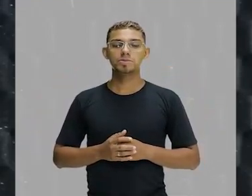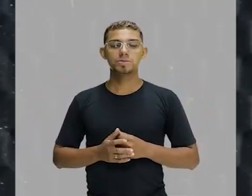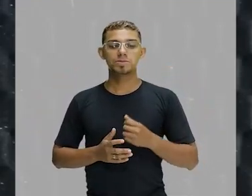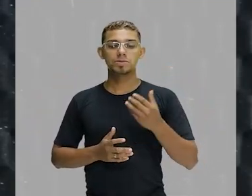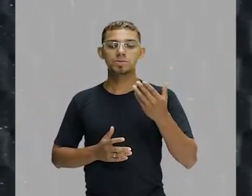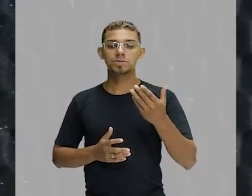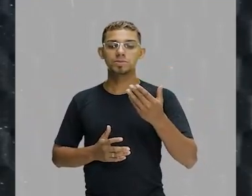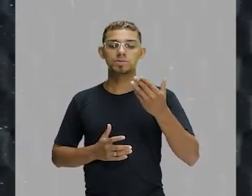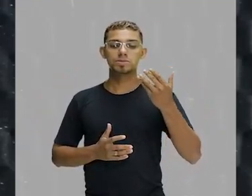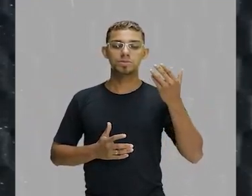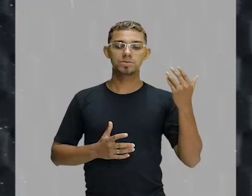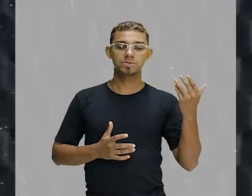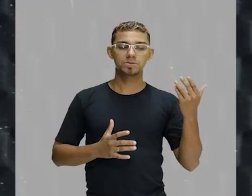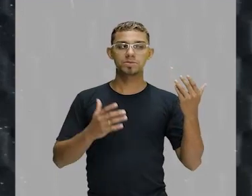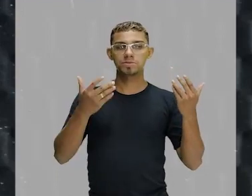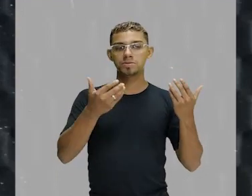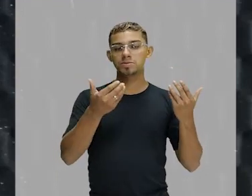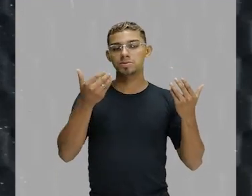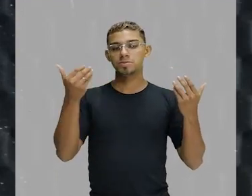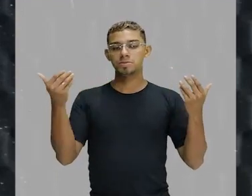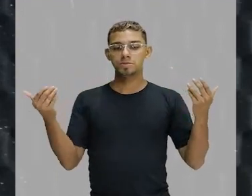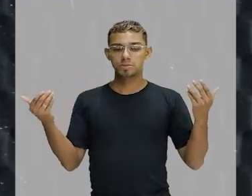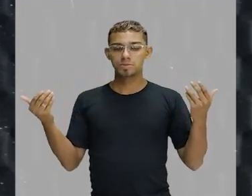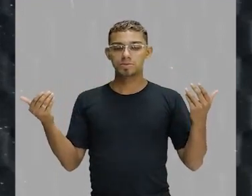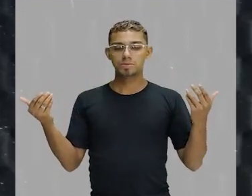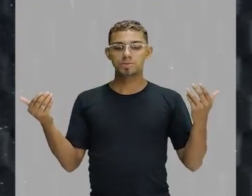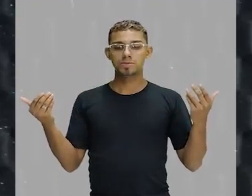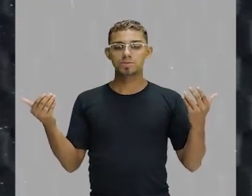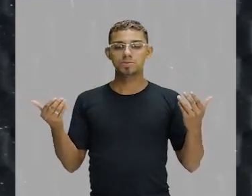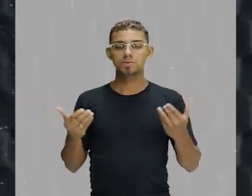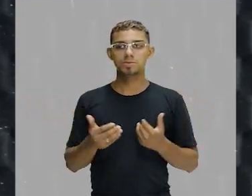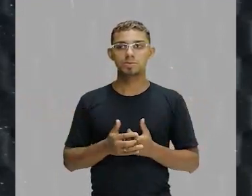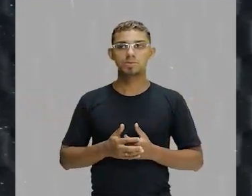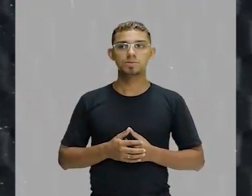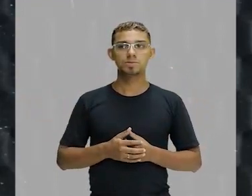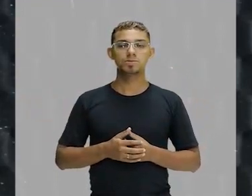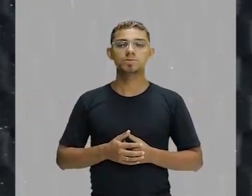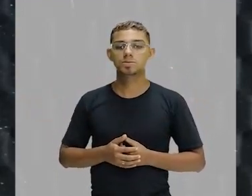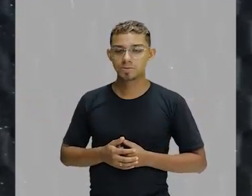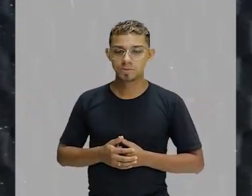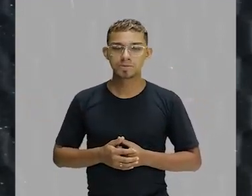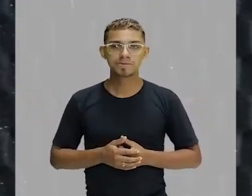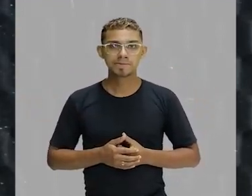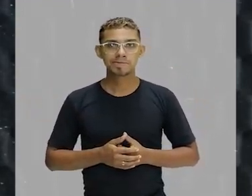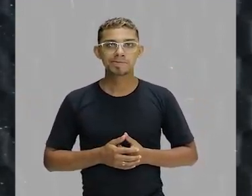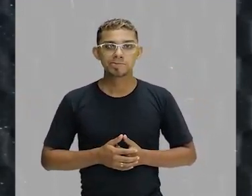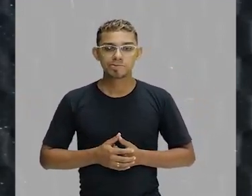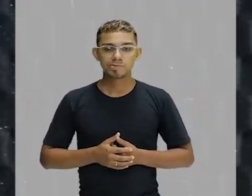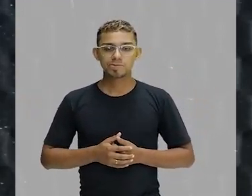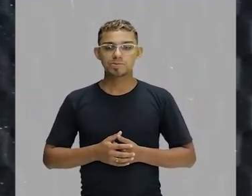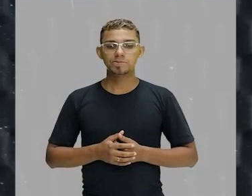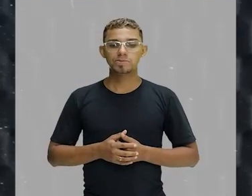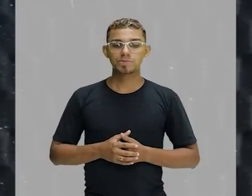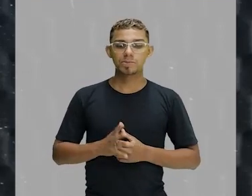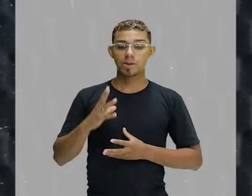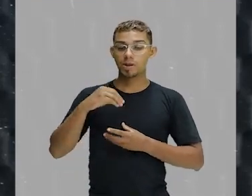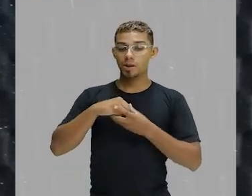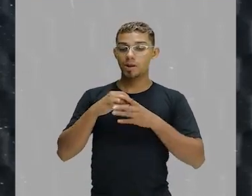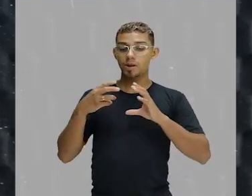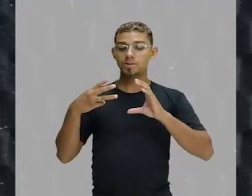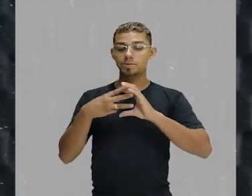migraram para um lado e esses outros 2 eles migraram para o outro lado da célula. Isso aí é o